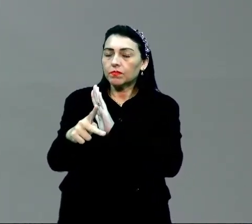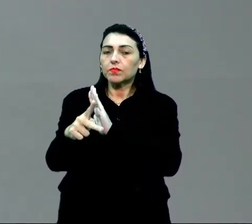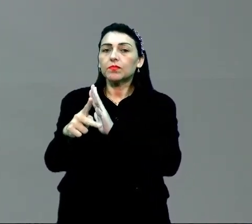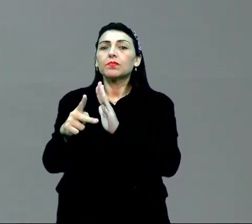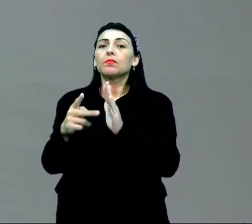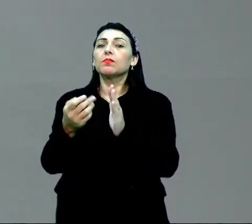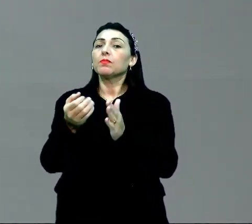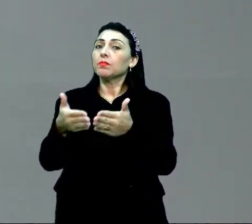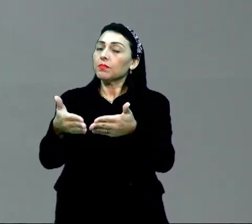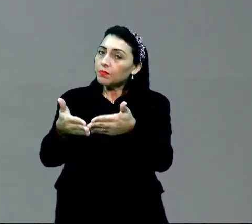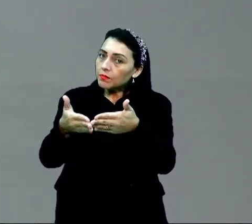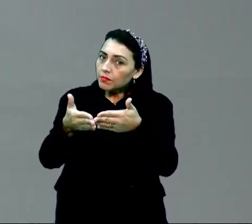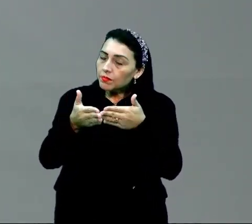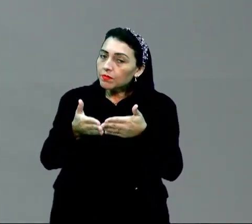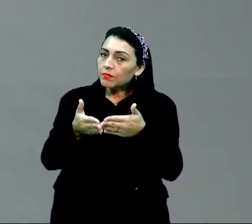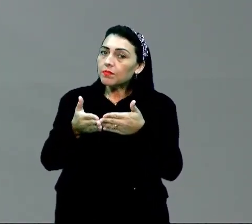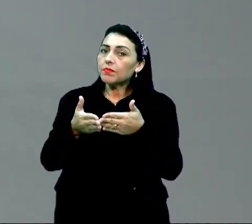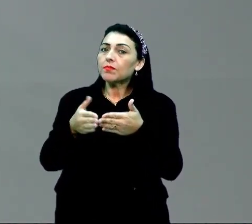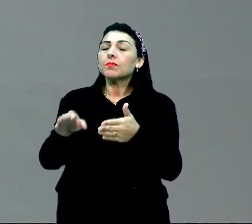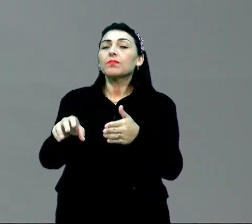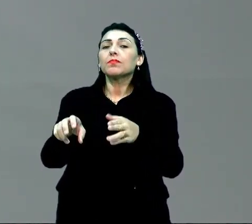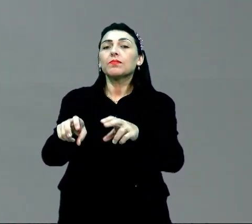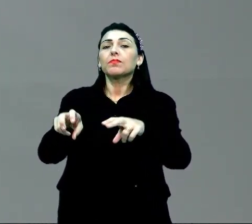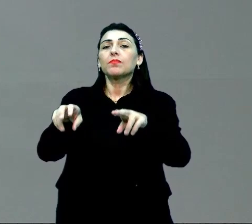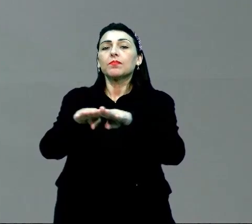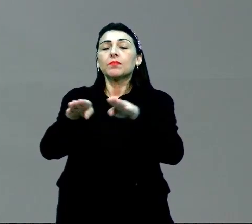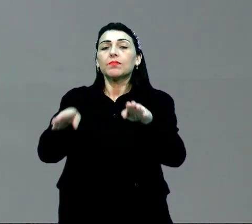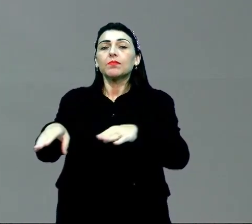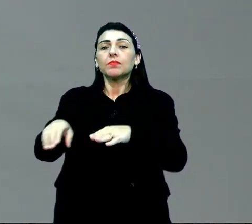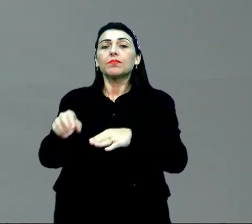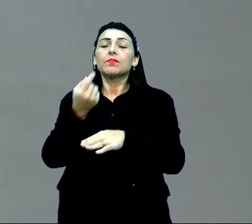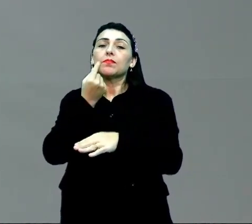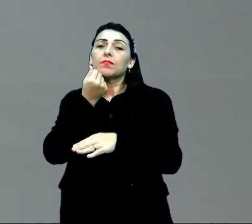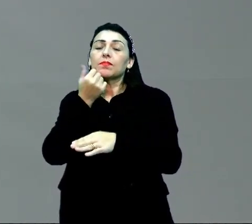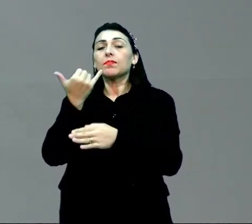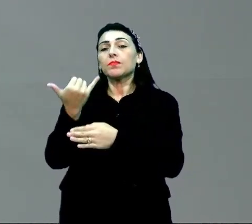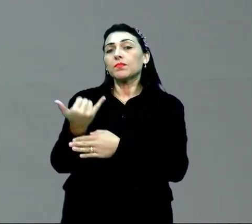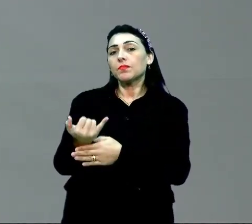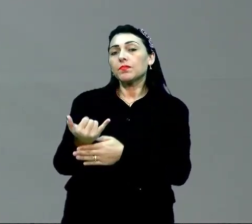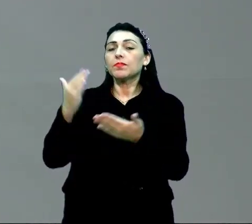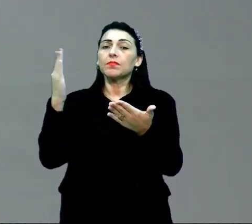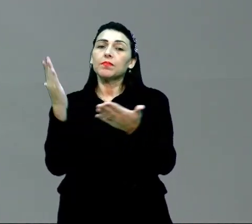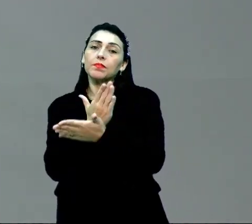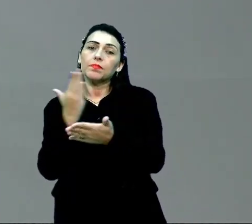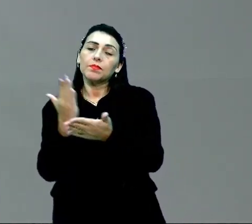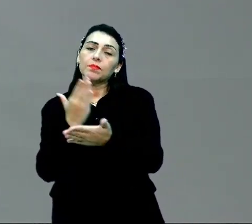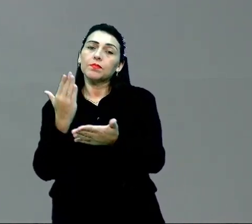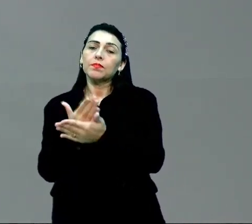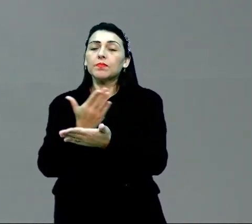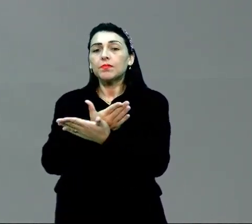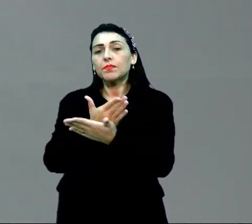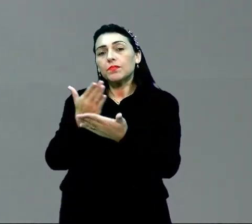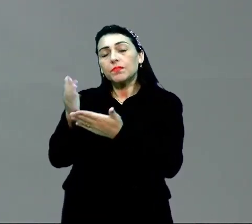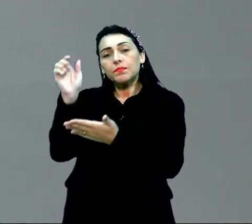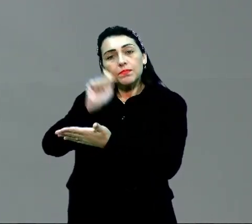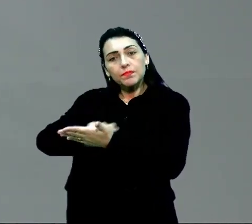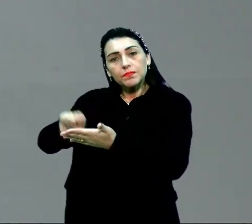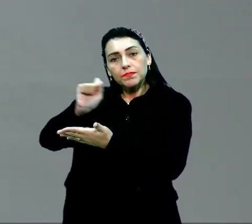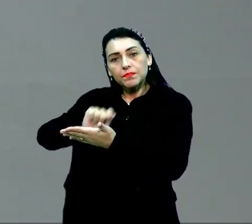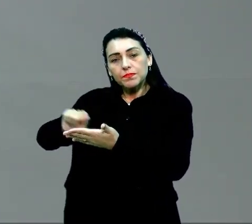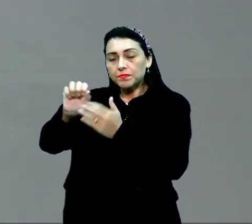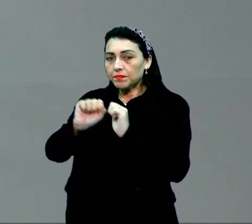por gentileza, puxe a mesa, pegue o lápis, a caneta, o caderno e comece as